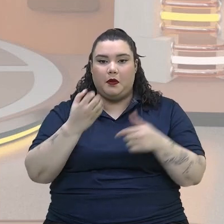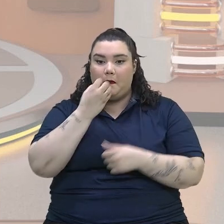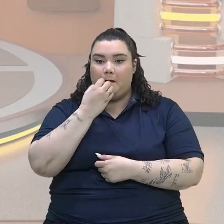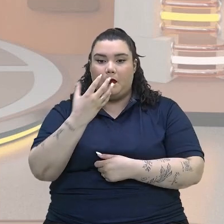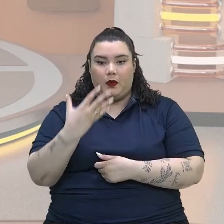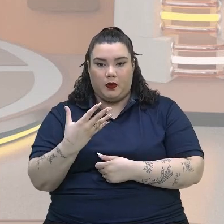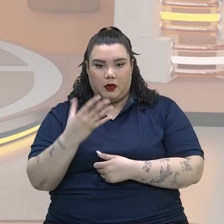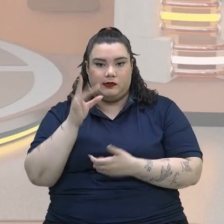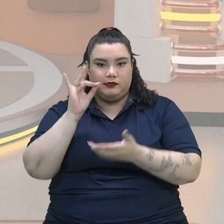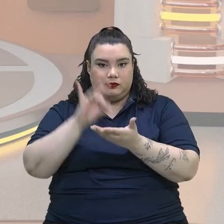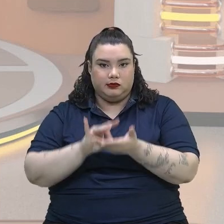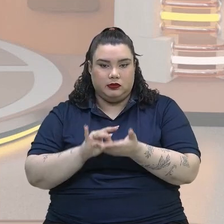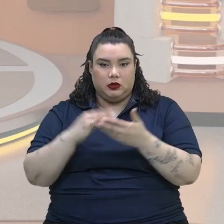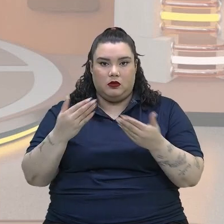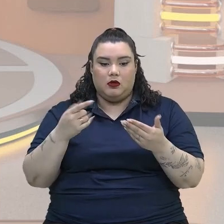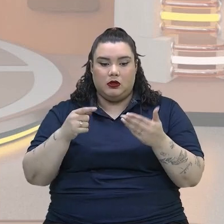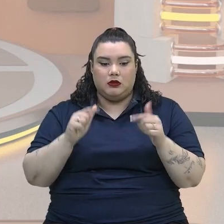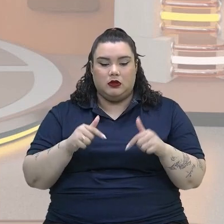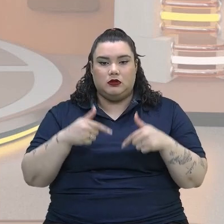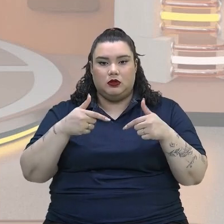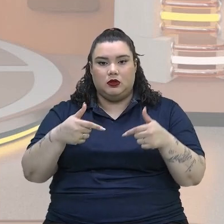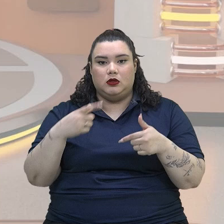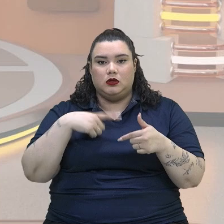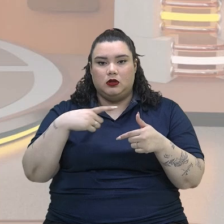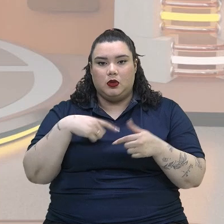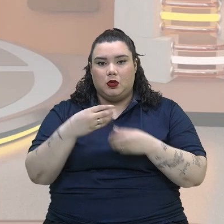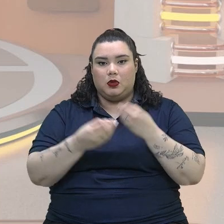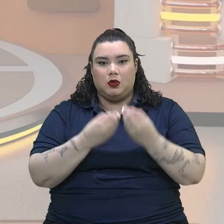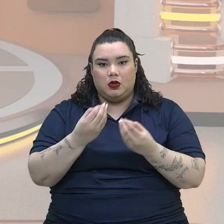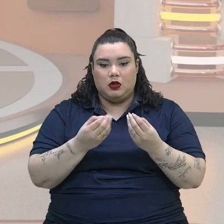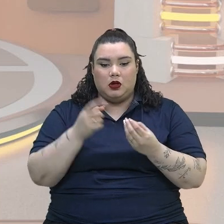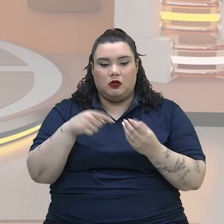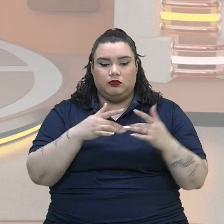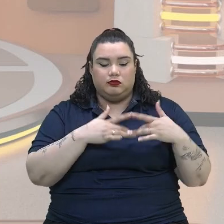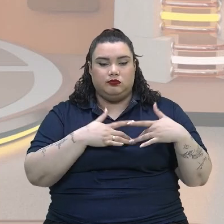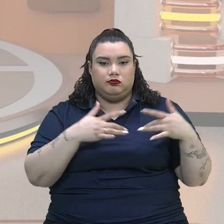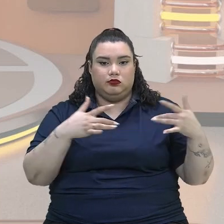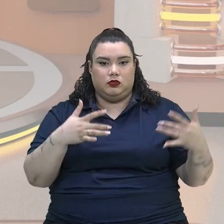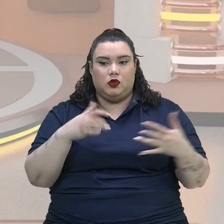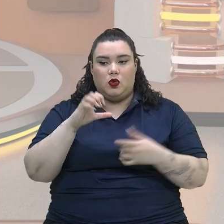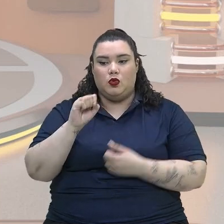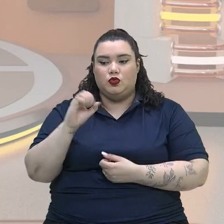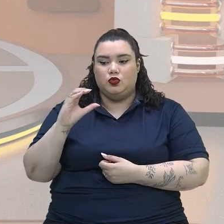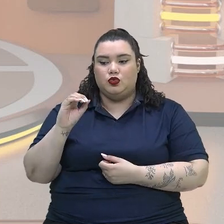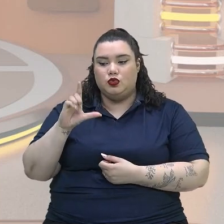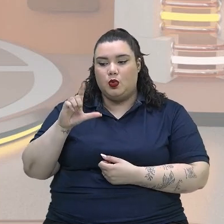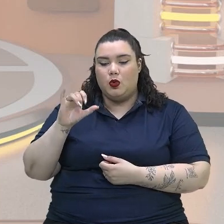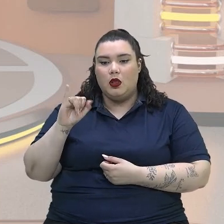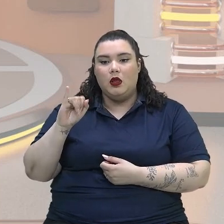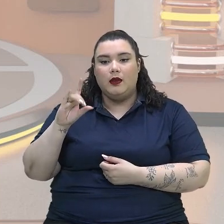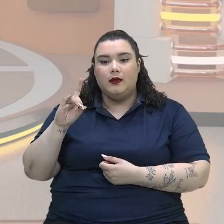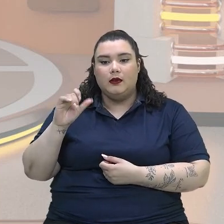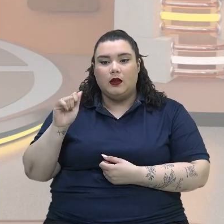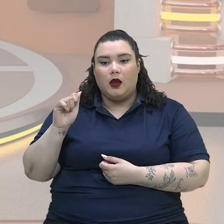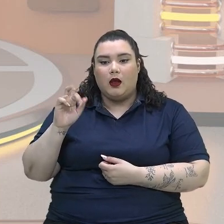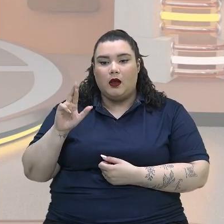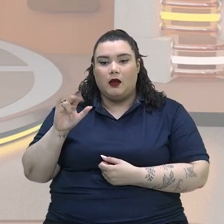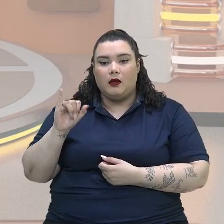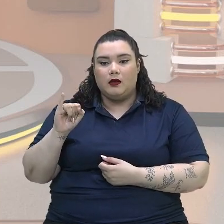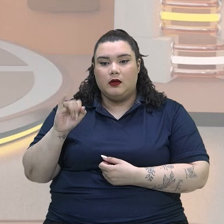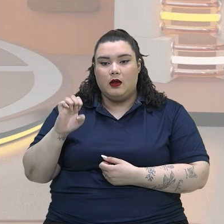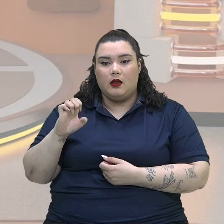ação concreta. E essa ação concreta vai se desembocar no que nós chamamos de solidariedade, que é esse apoio que as pessoas dão, que